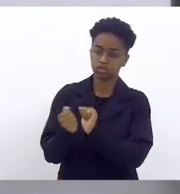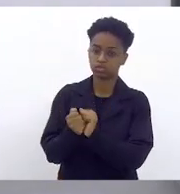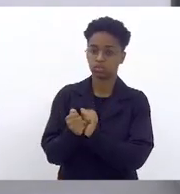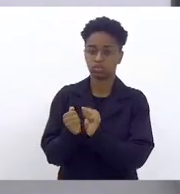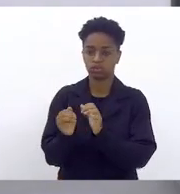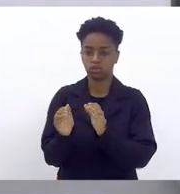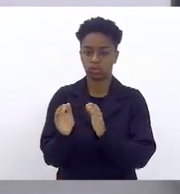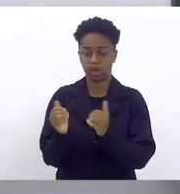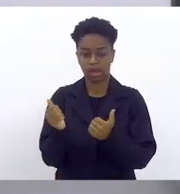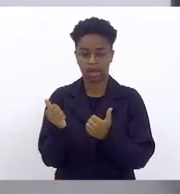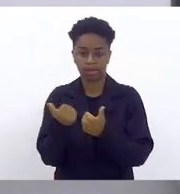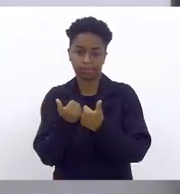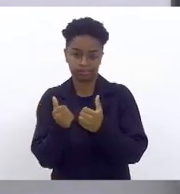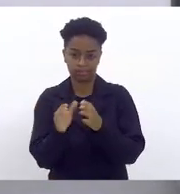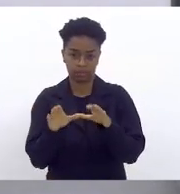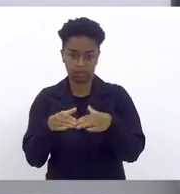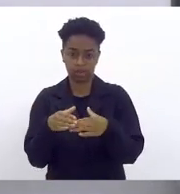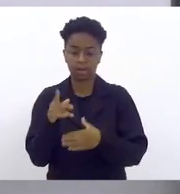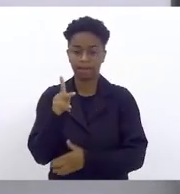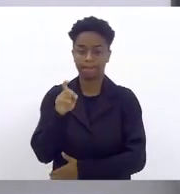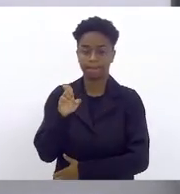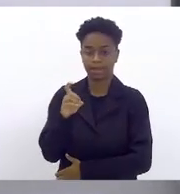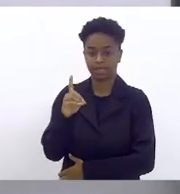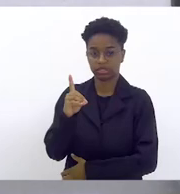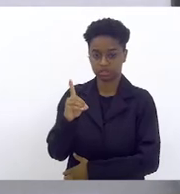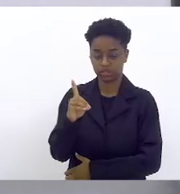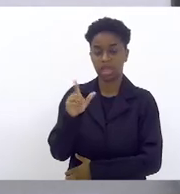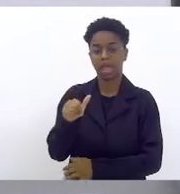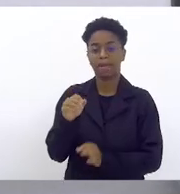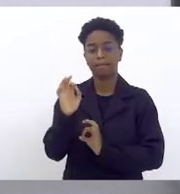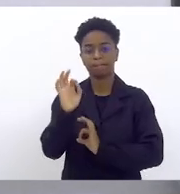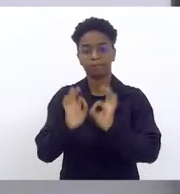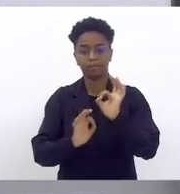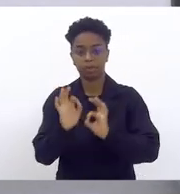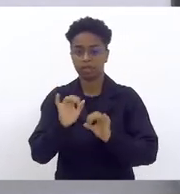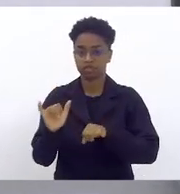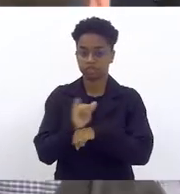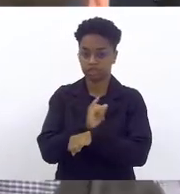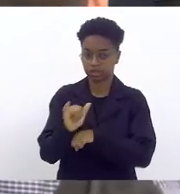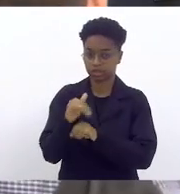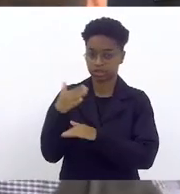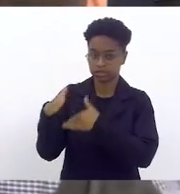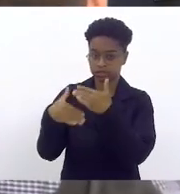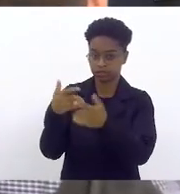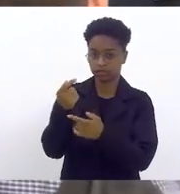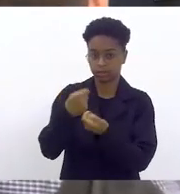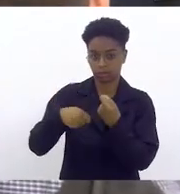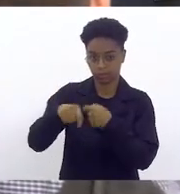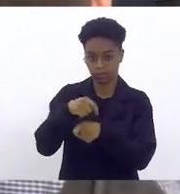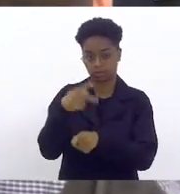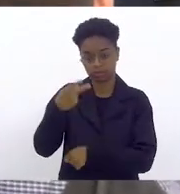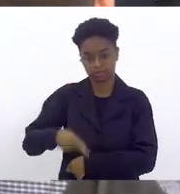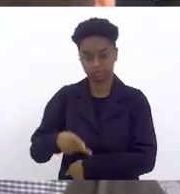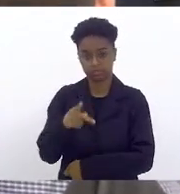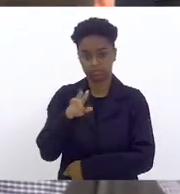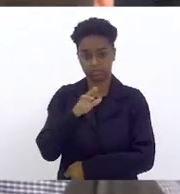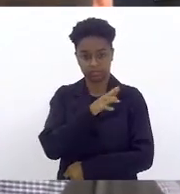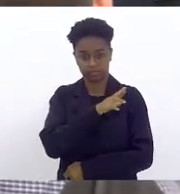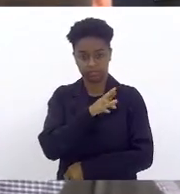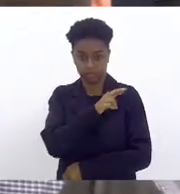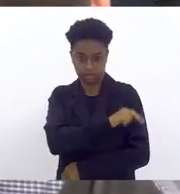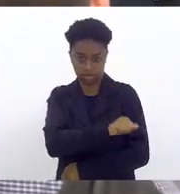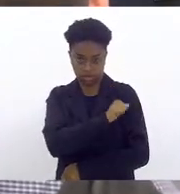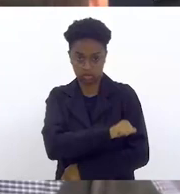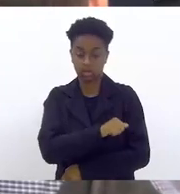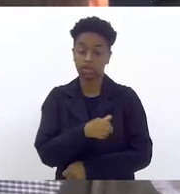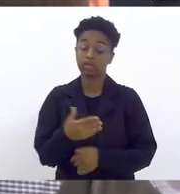o pet que é o plano estratégico de desenvolvimento econômico do Estado do Rio de Janeiro Bom dia a todas e todas é